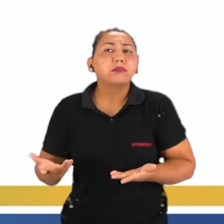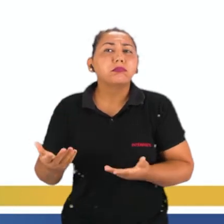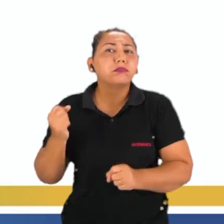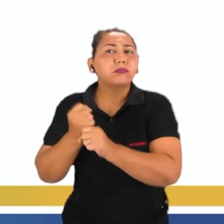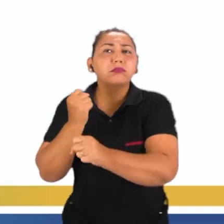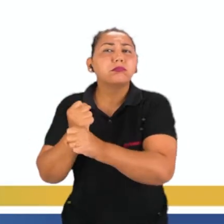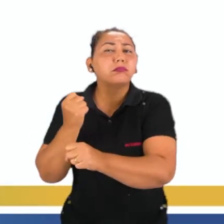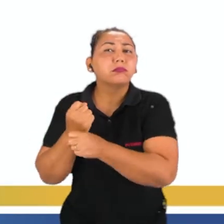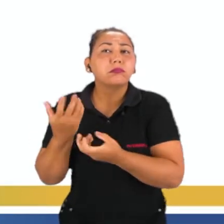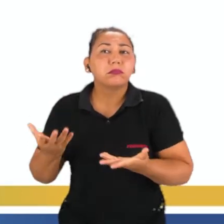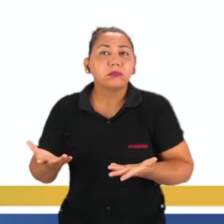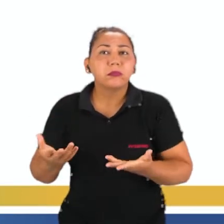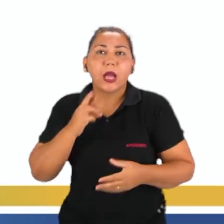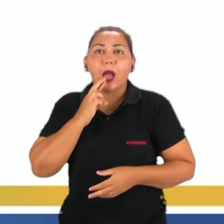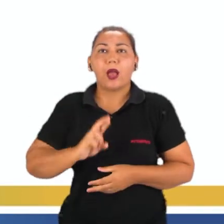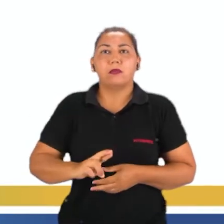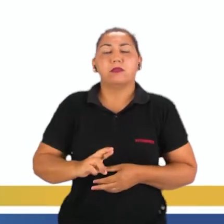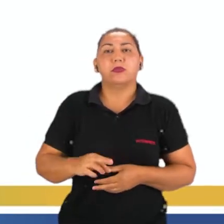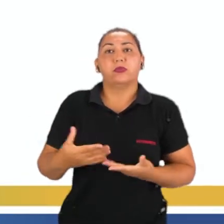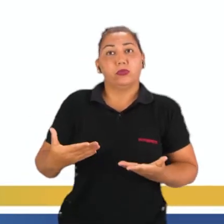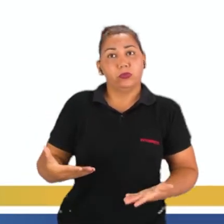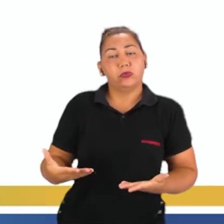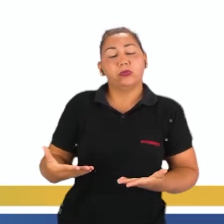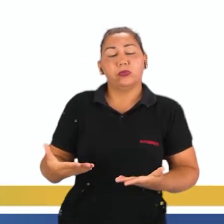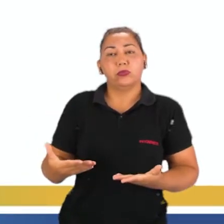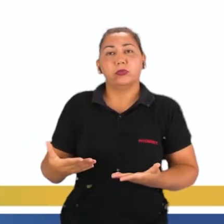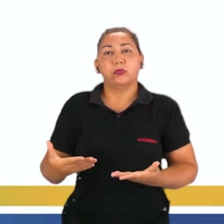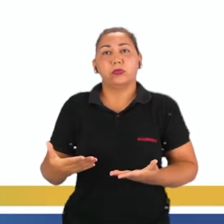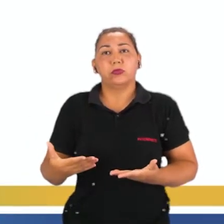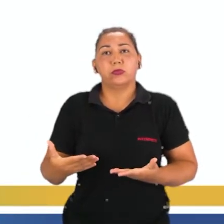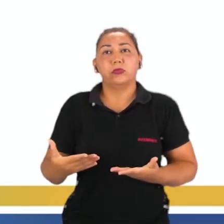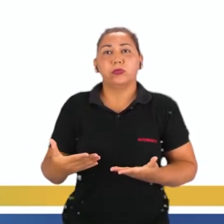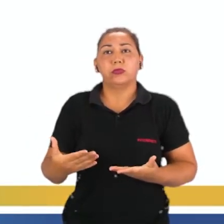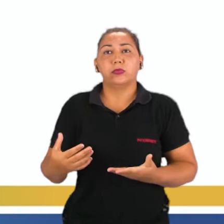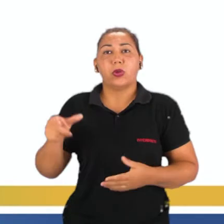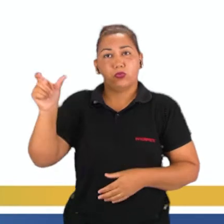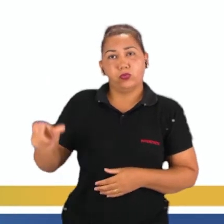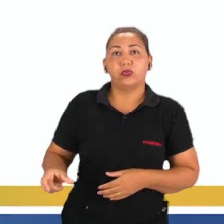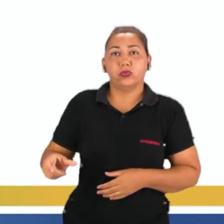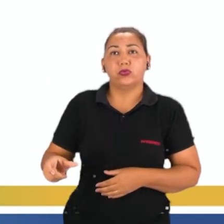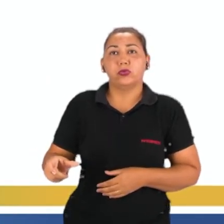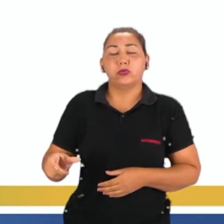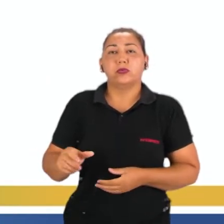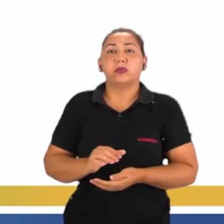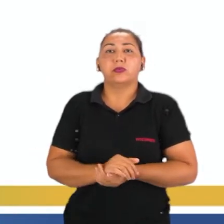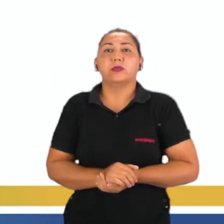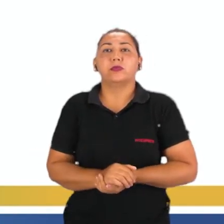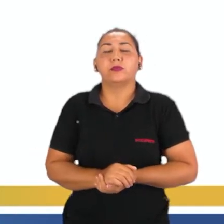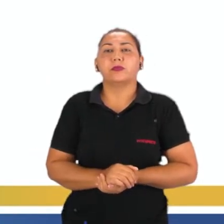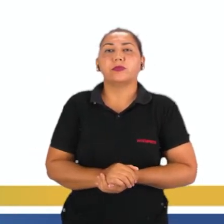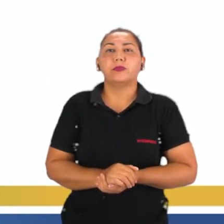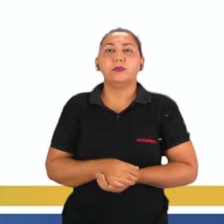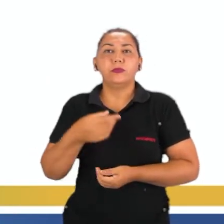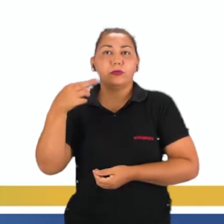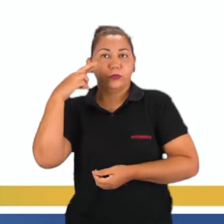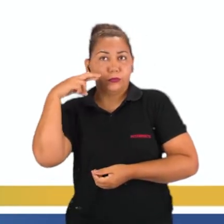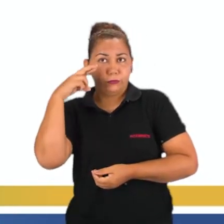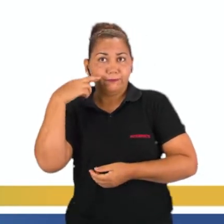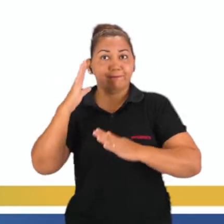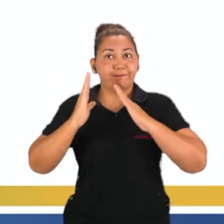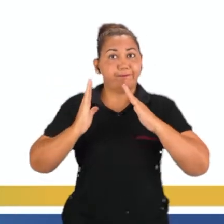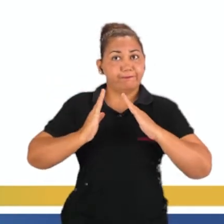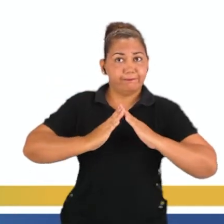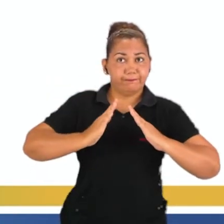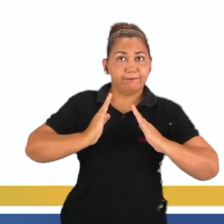reforma? A resposta que damos a esta pergunta chama-se sujeito. Observe, a casa de